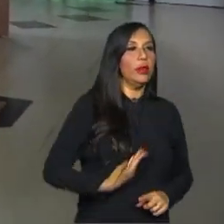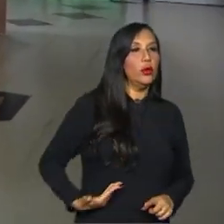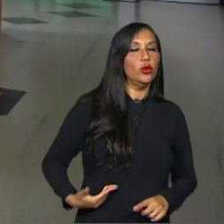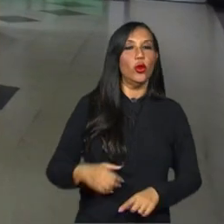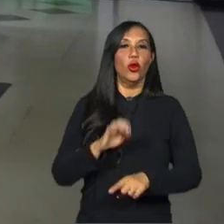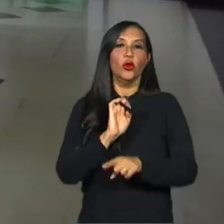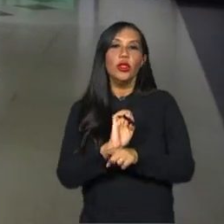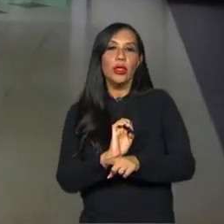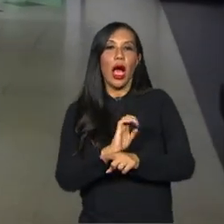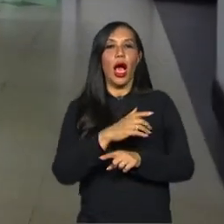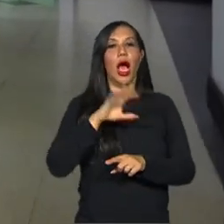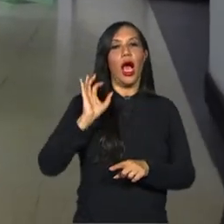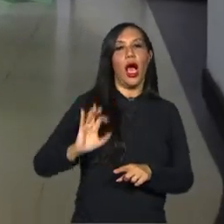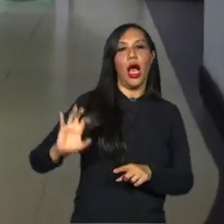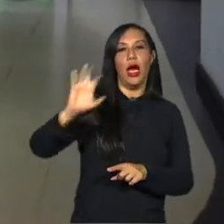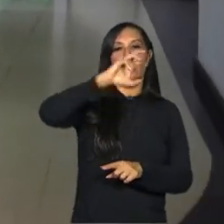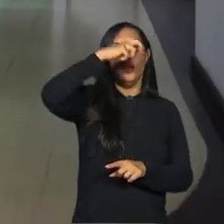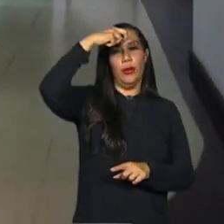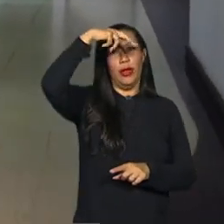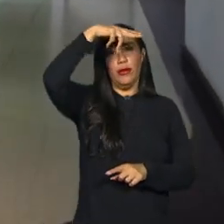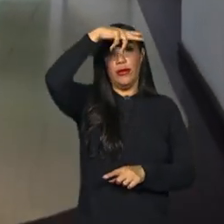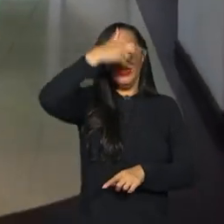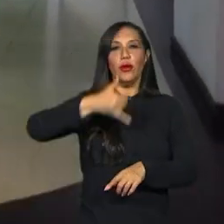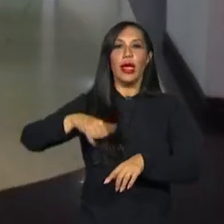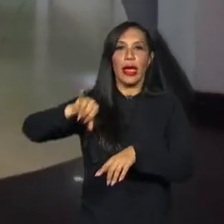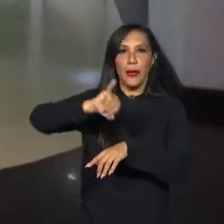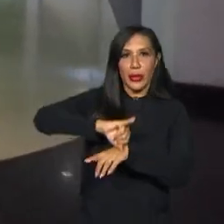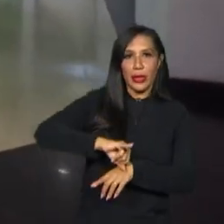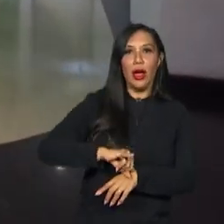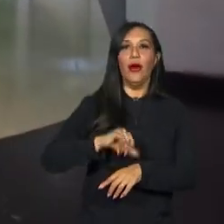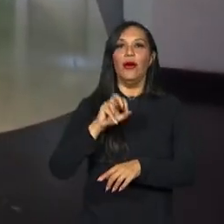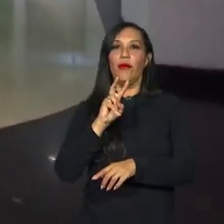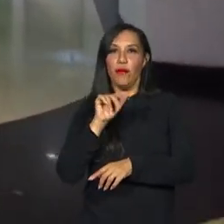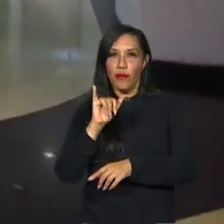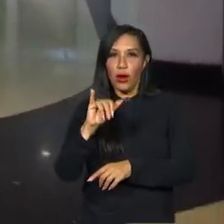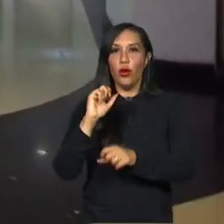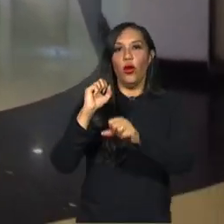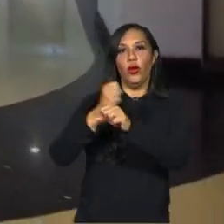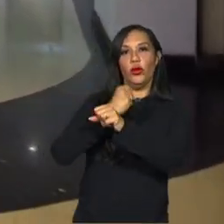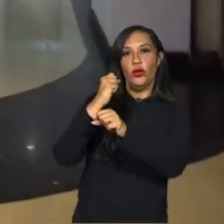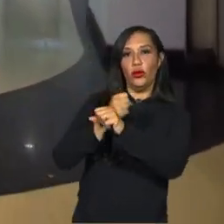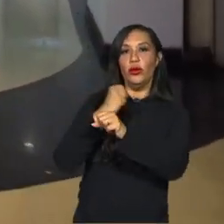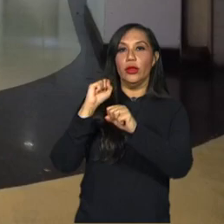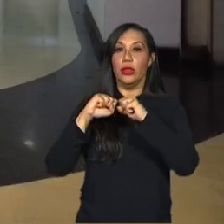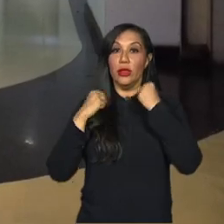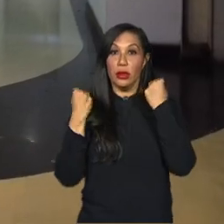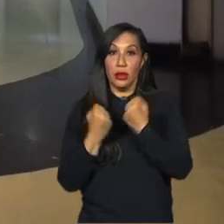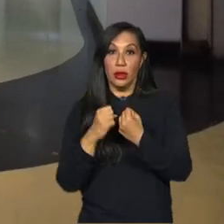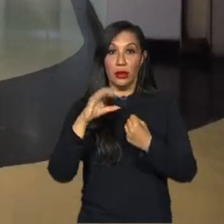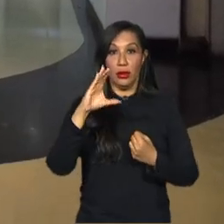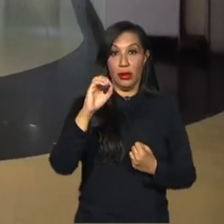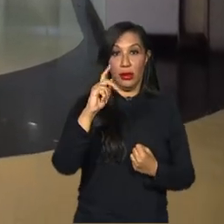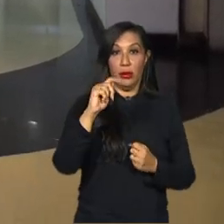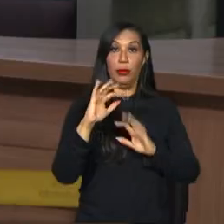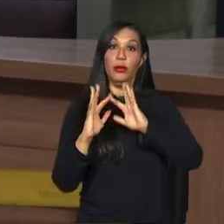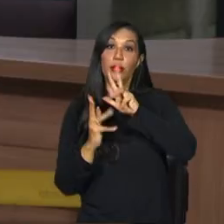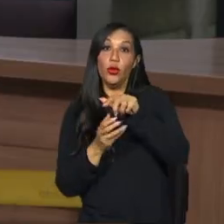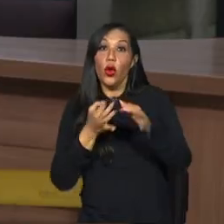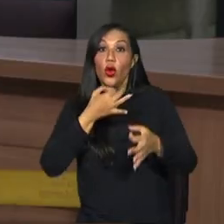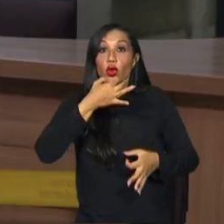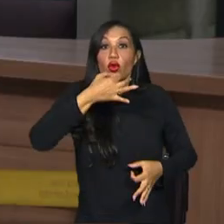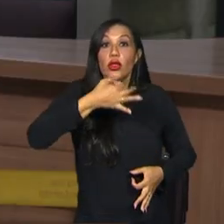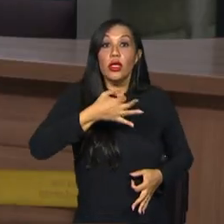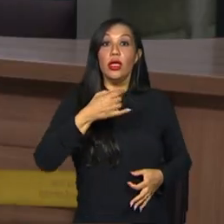estados, os prefeitos das capitais onde iam ser construídos estádios para a Copa do Mundo, sugerindo que